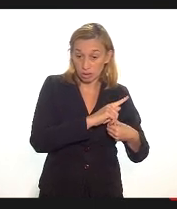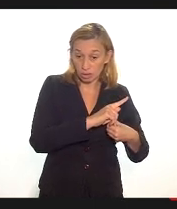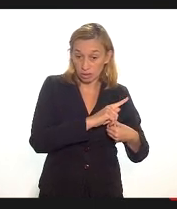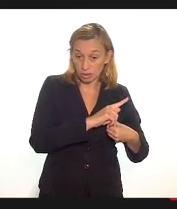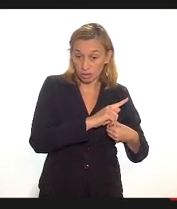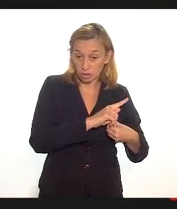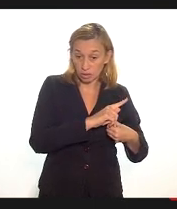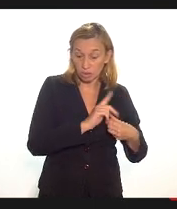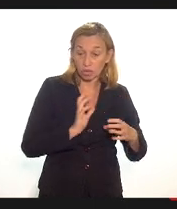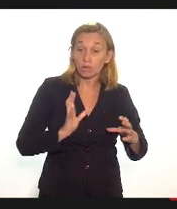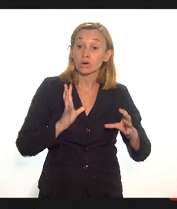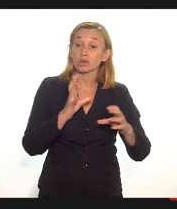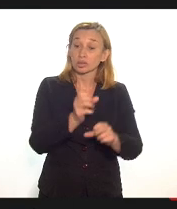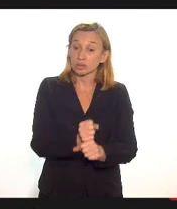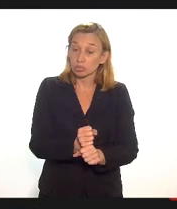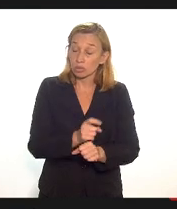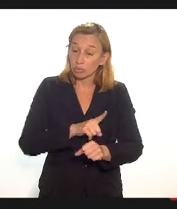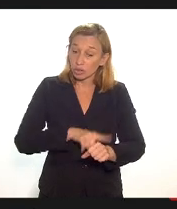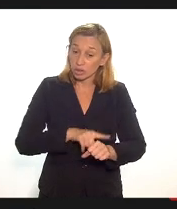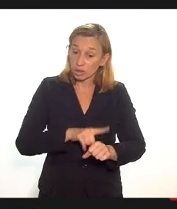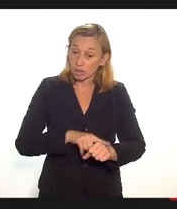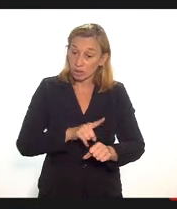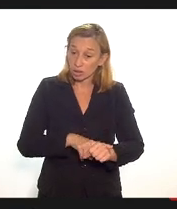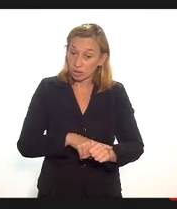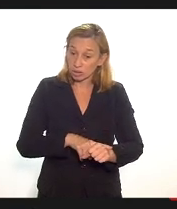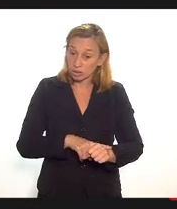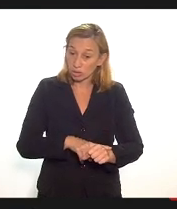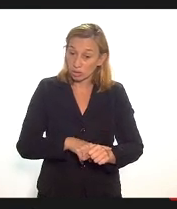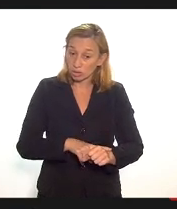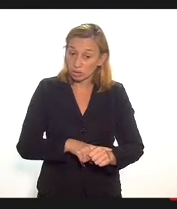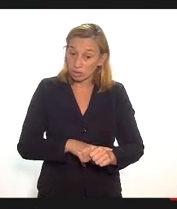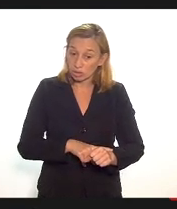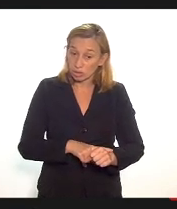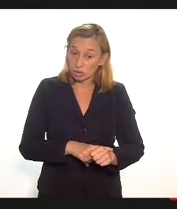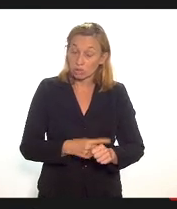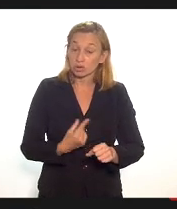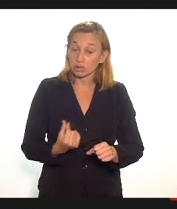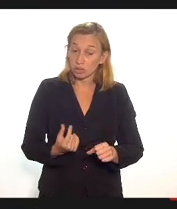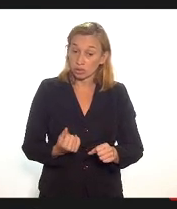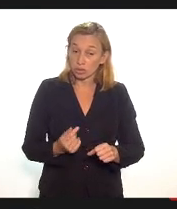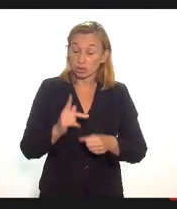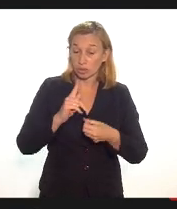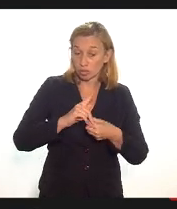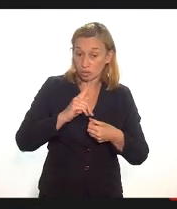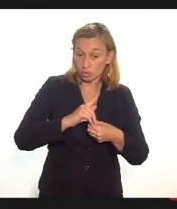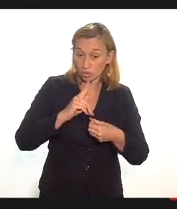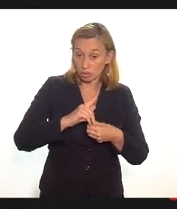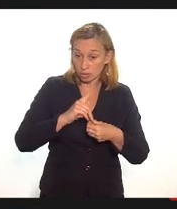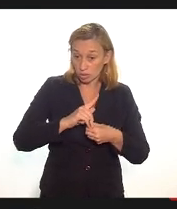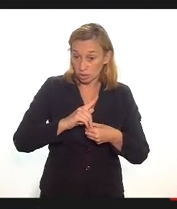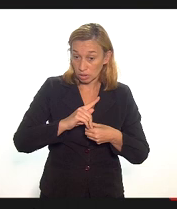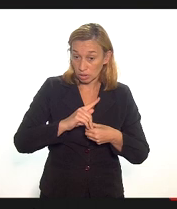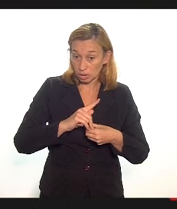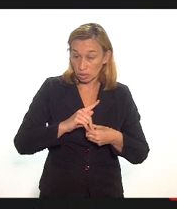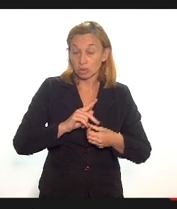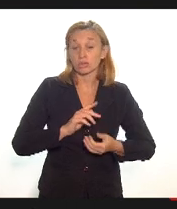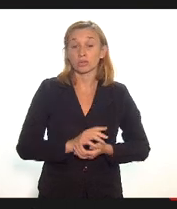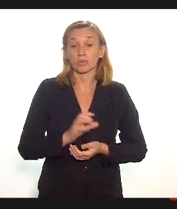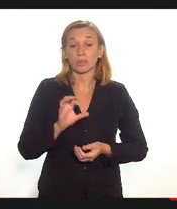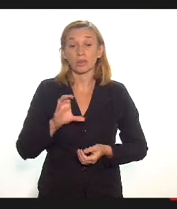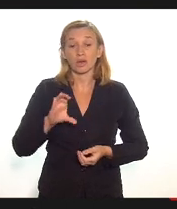quando se calculou o ressarcimento à Petrobras do excedente da sessão onerosa do campo de